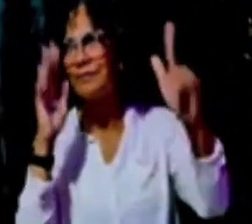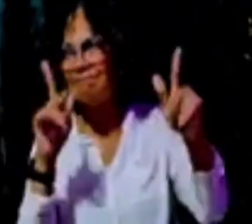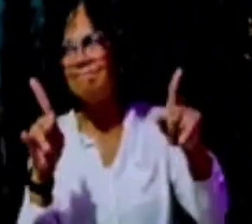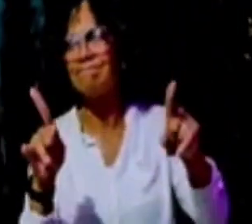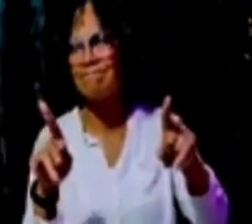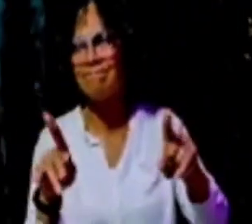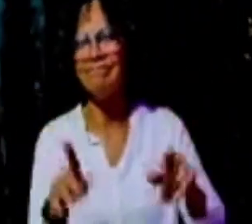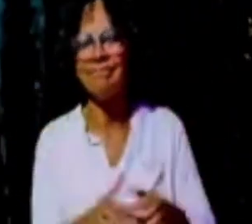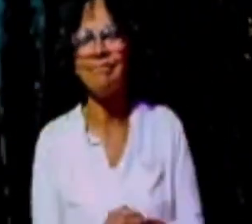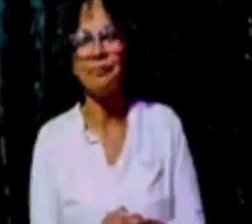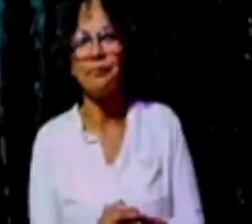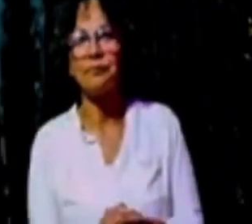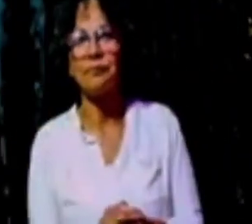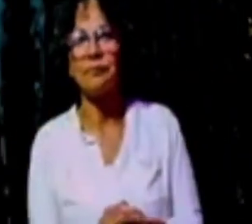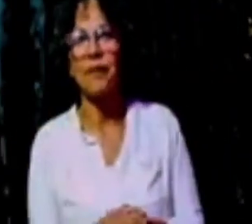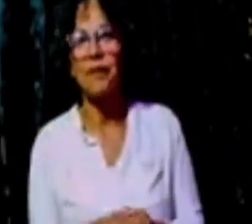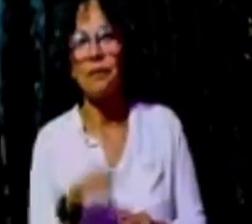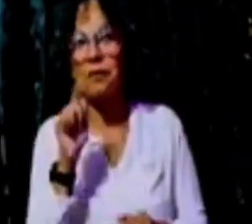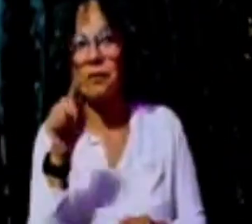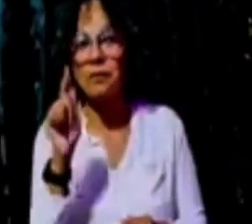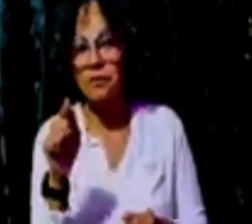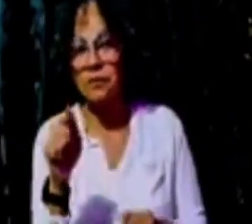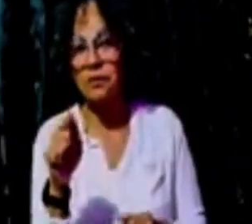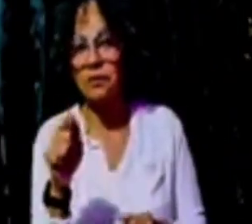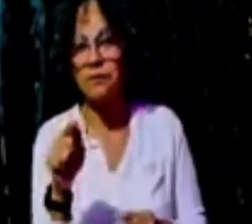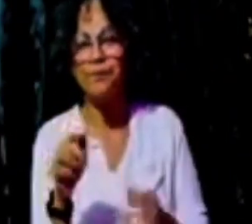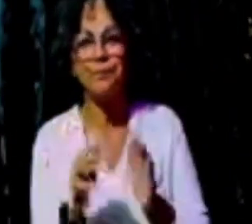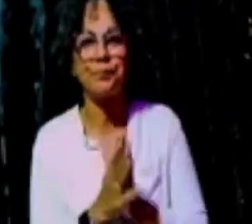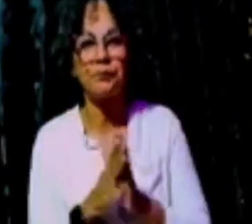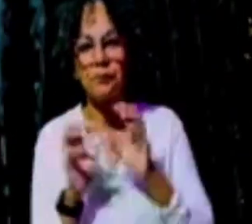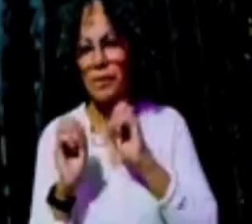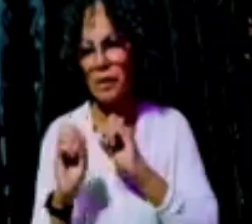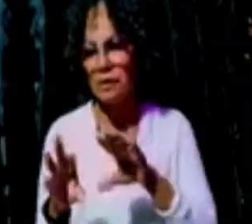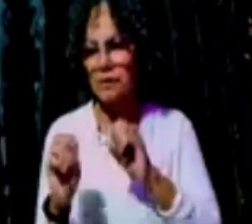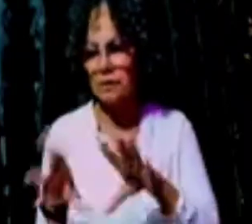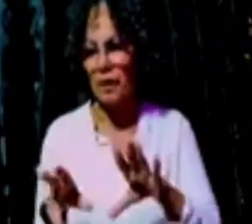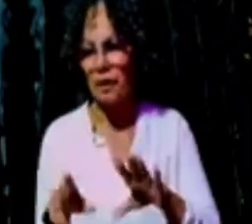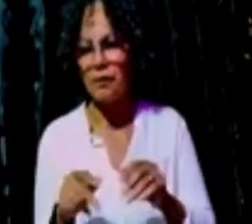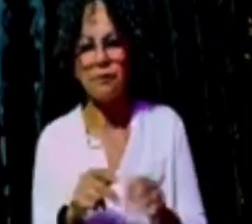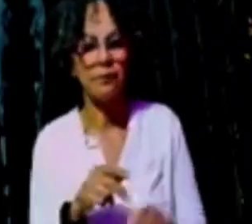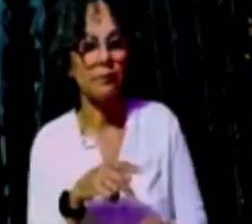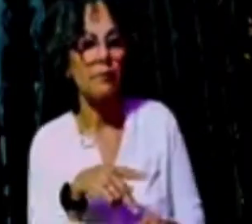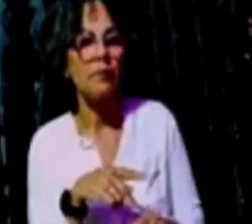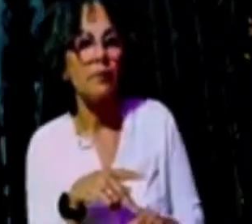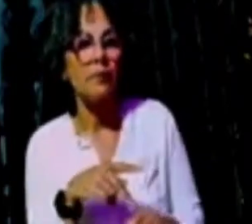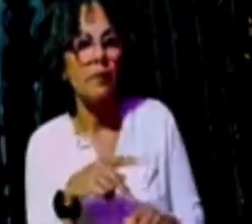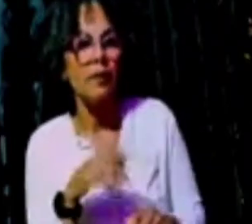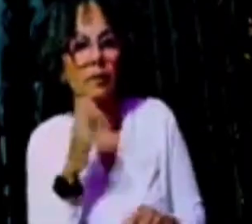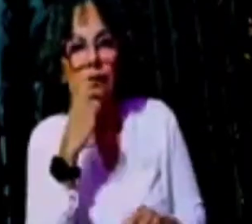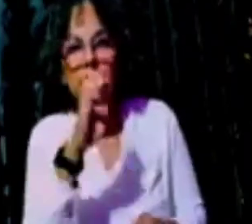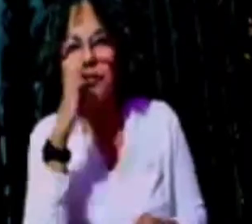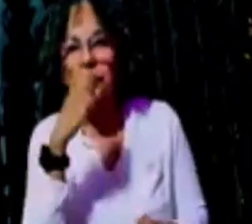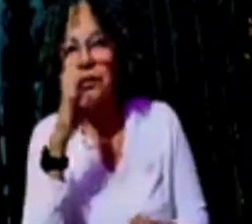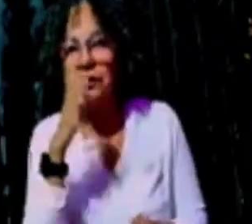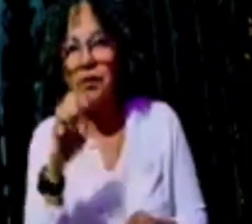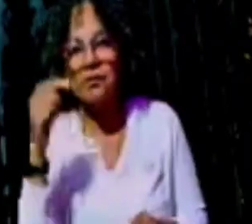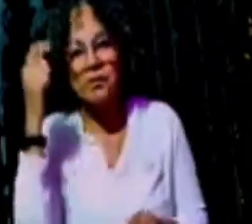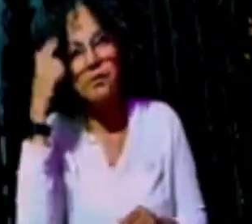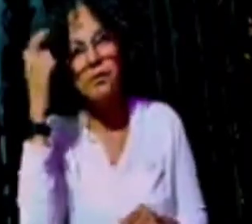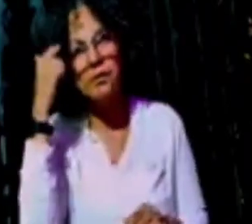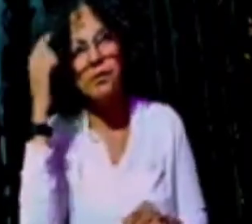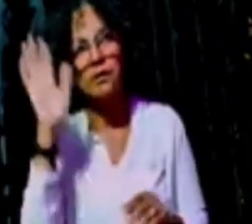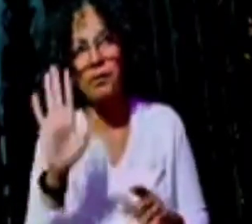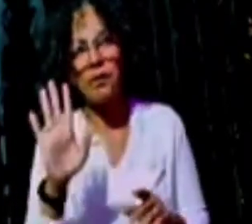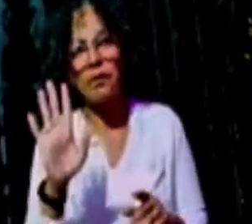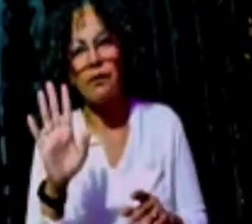você poder pregar, para você ensinar, para você ser professor de um surdo, você tem que ter isso em mente. Ele